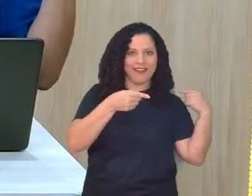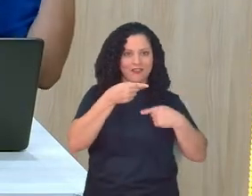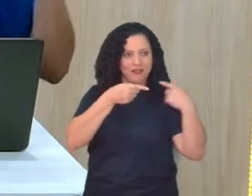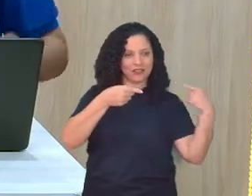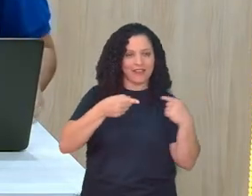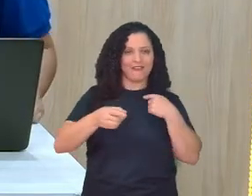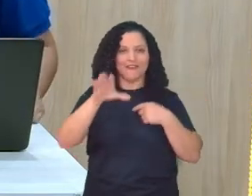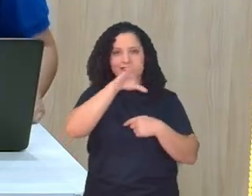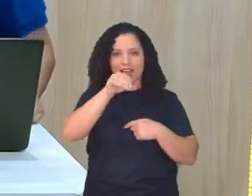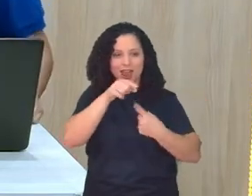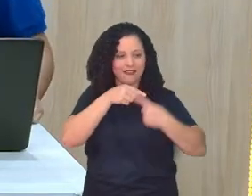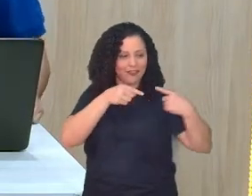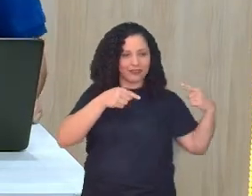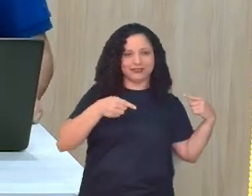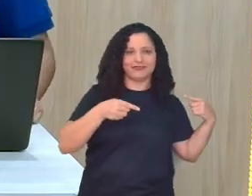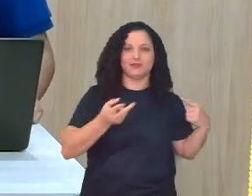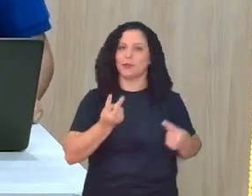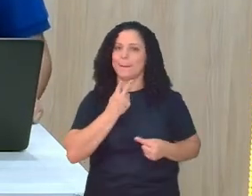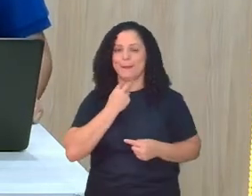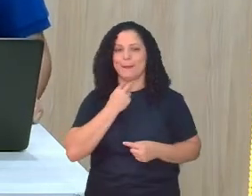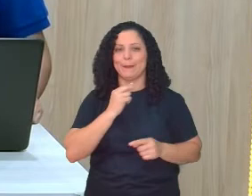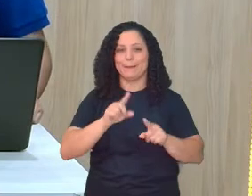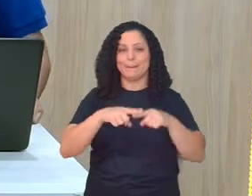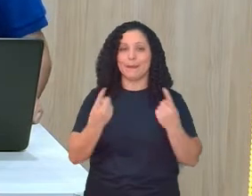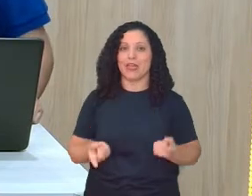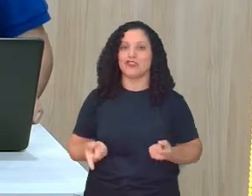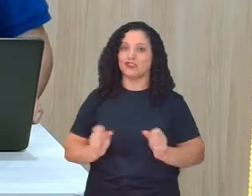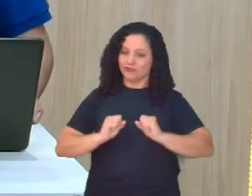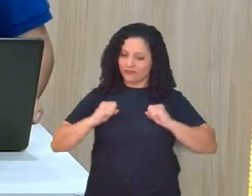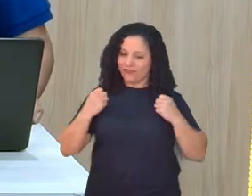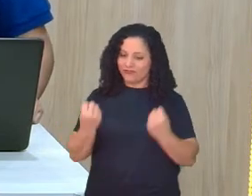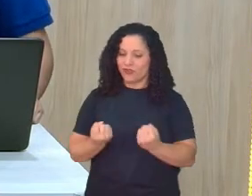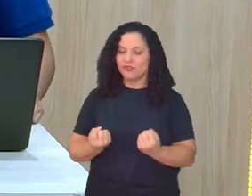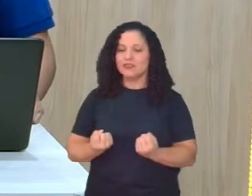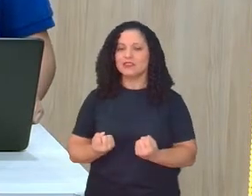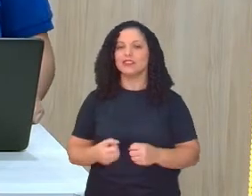ali. Mas a gente tenta, por exemplo, e aí a gente faz isso mais